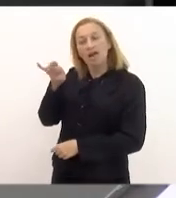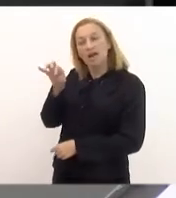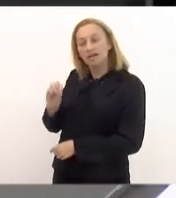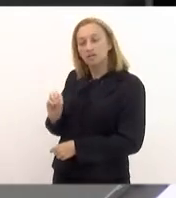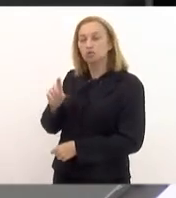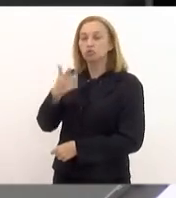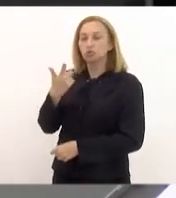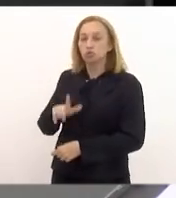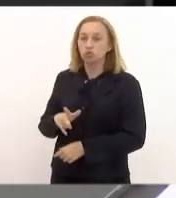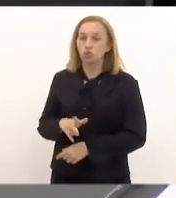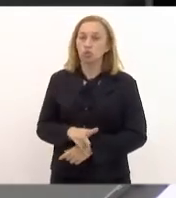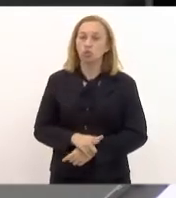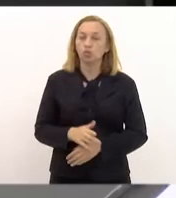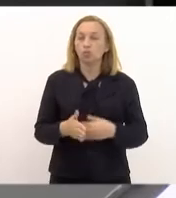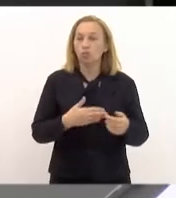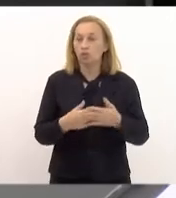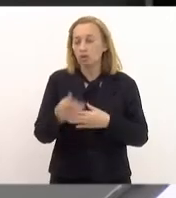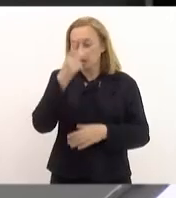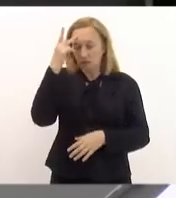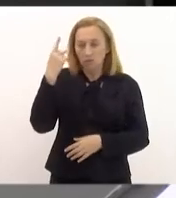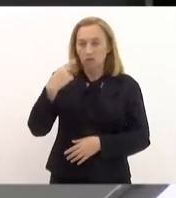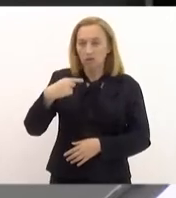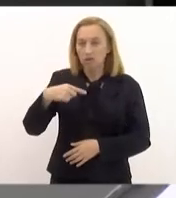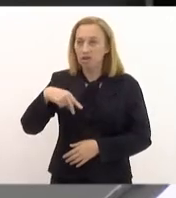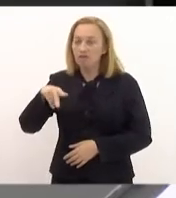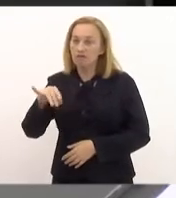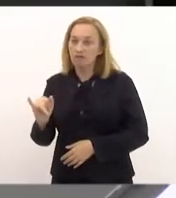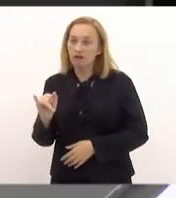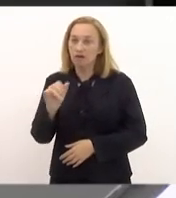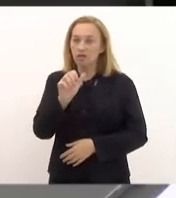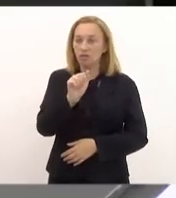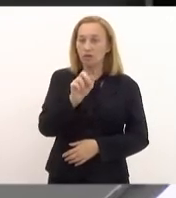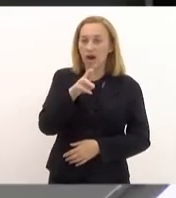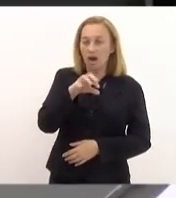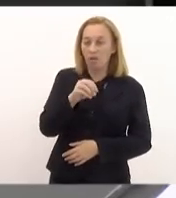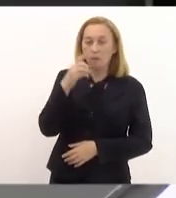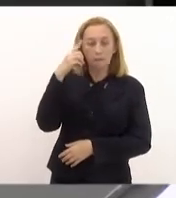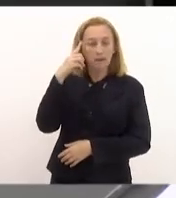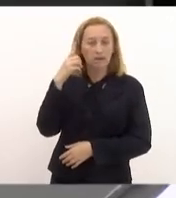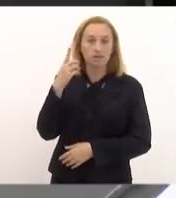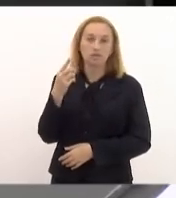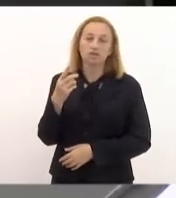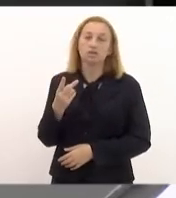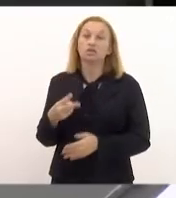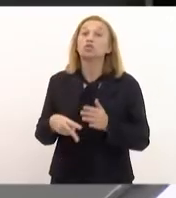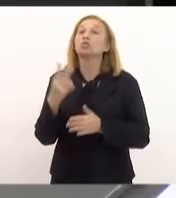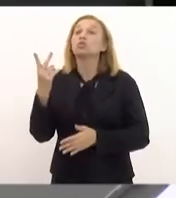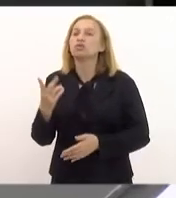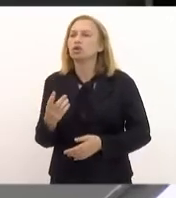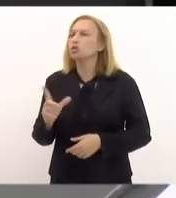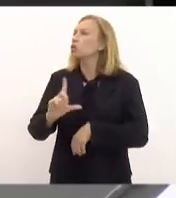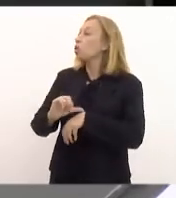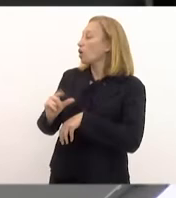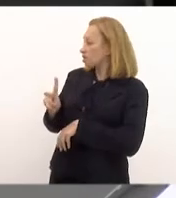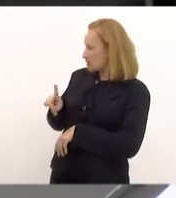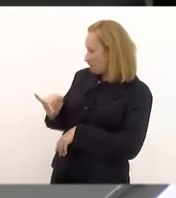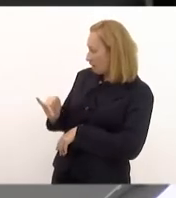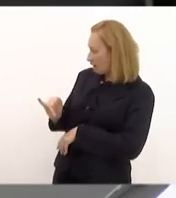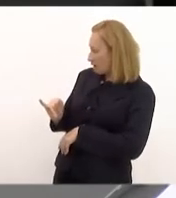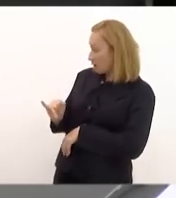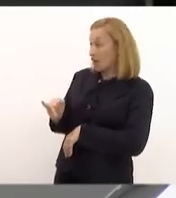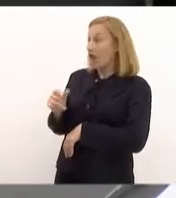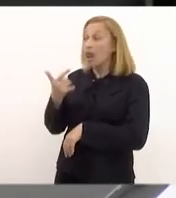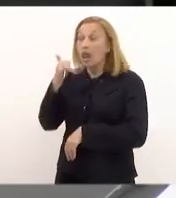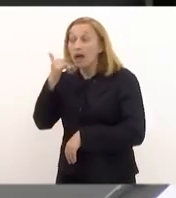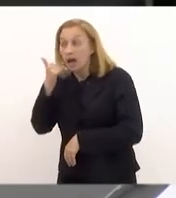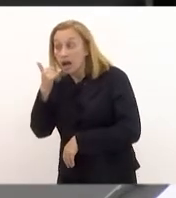vez, né, qualquer um que passa pelo arco pensa duas vezes, quer dizer, que horas que você vai, né? Ó, liga quando você sai,